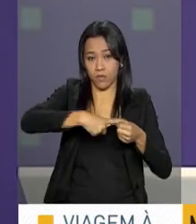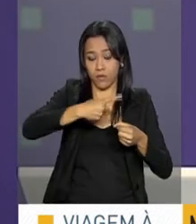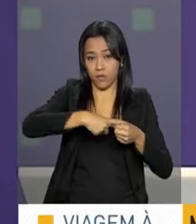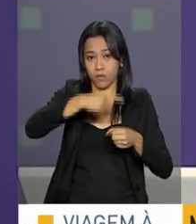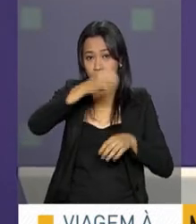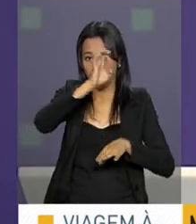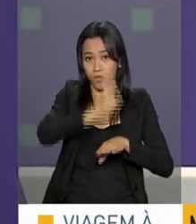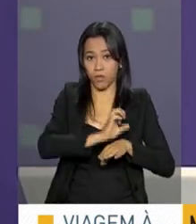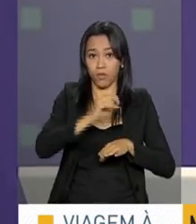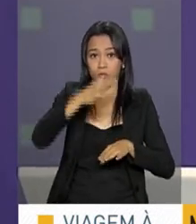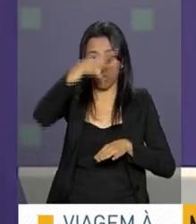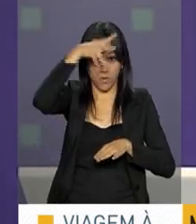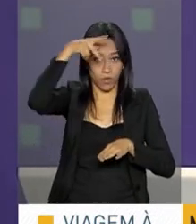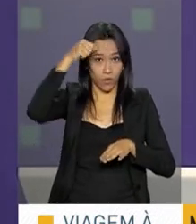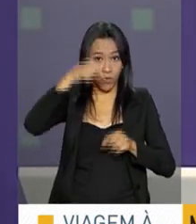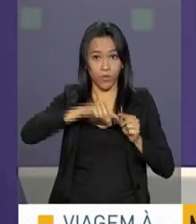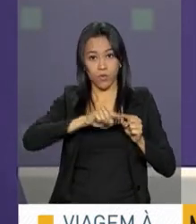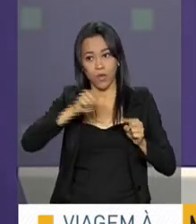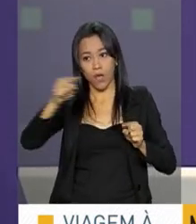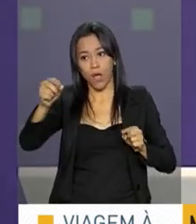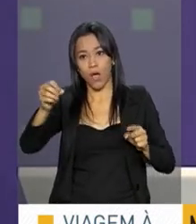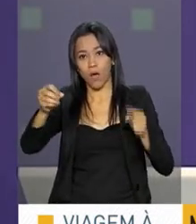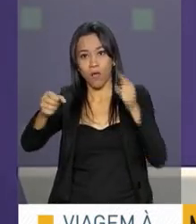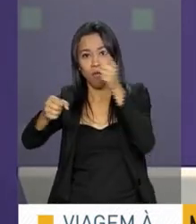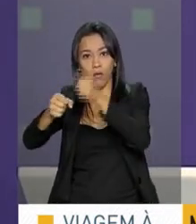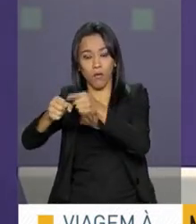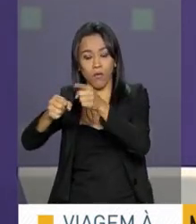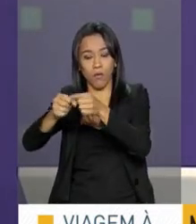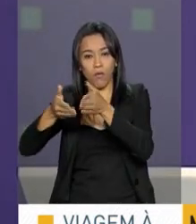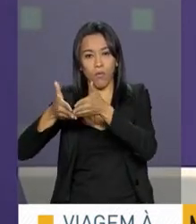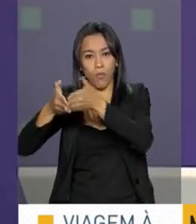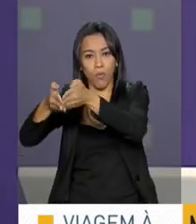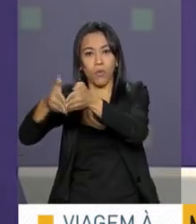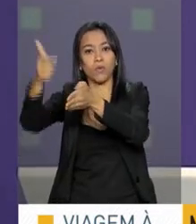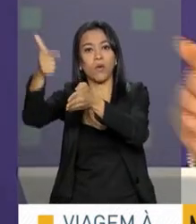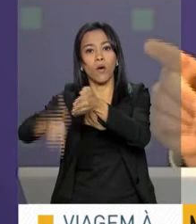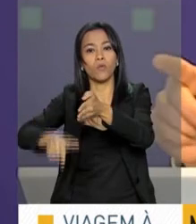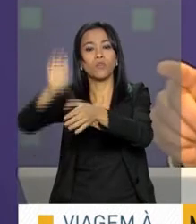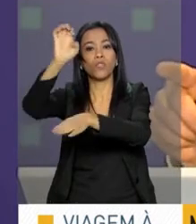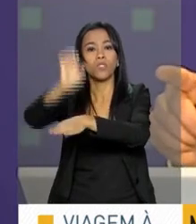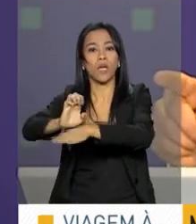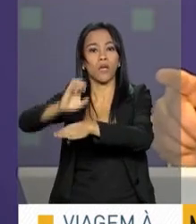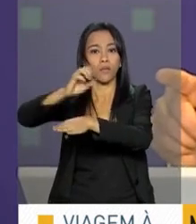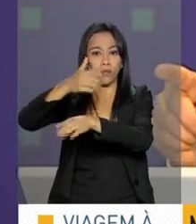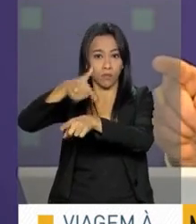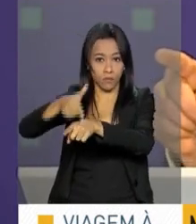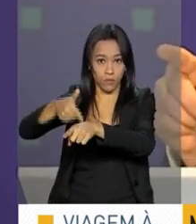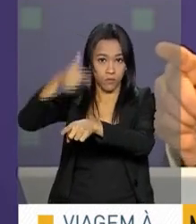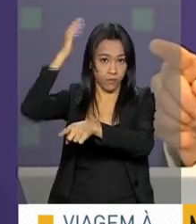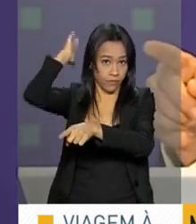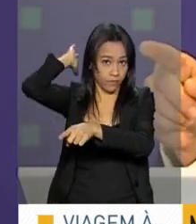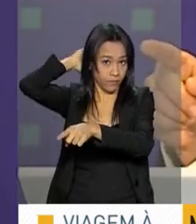Grosso, ao porto de Miritituba, no Pará. De Miritituba,